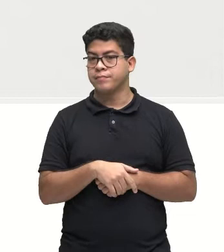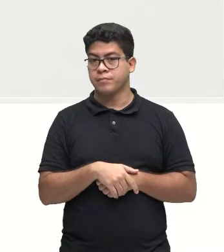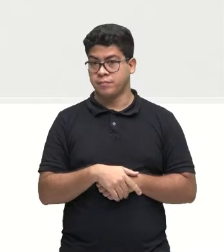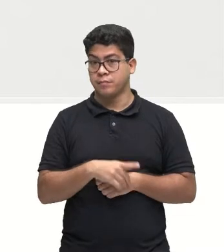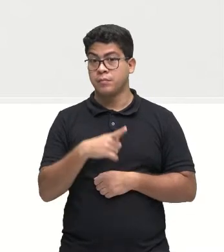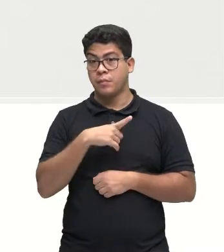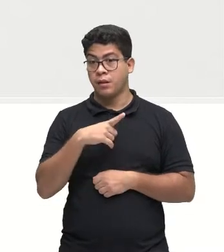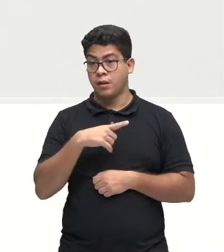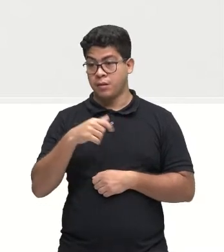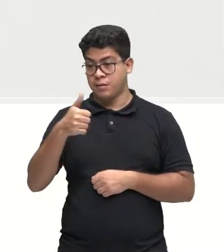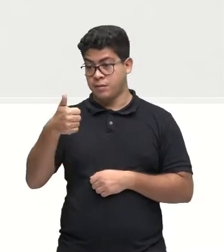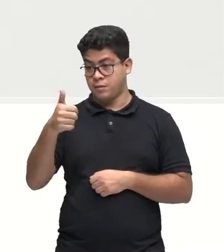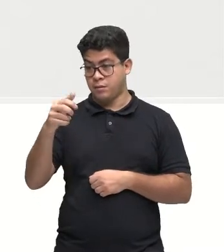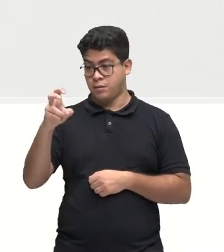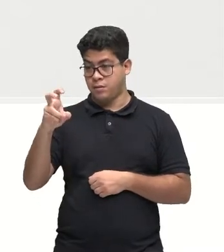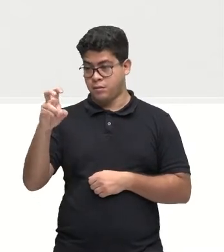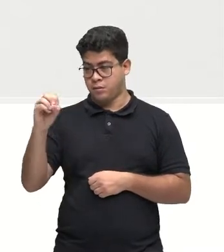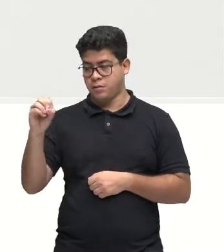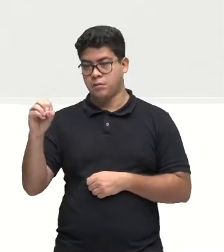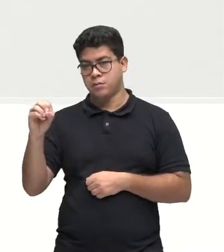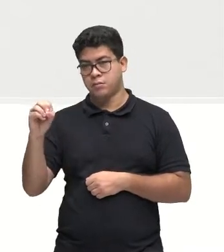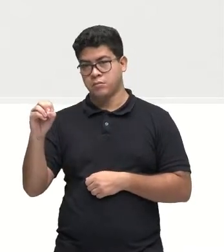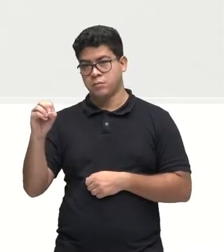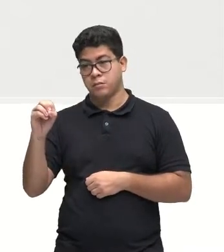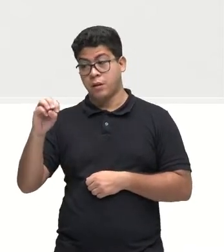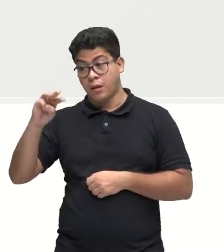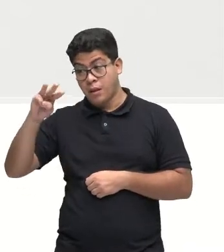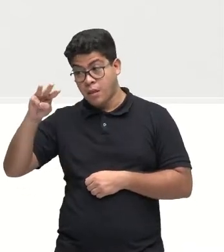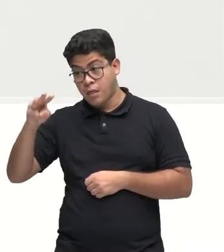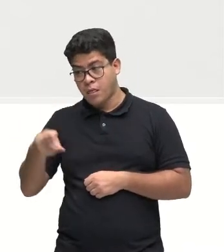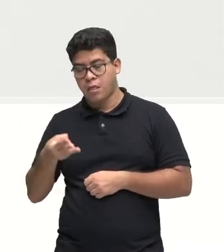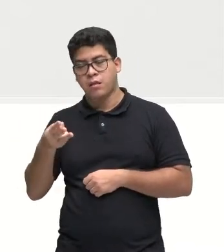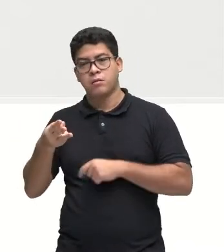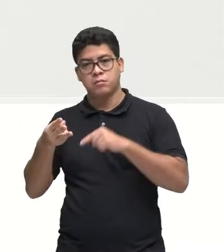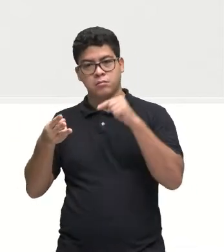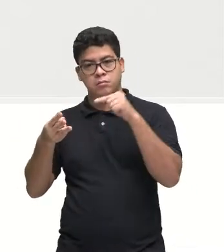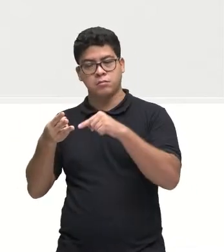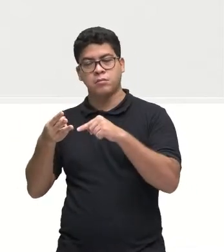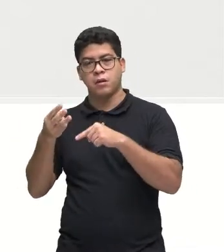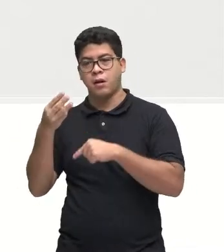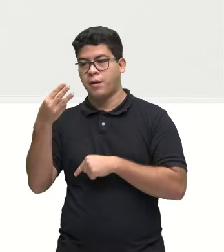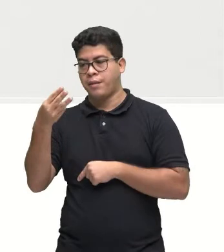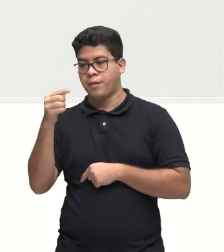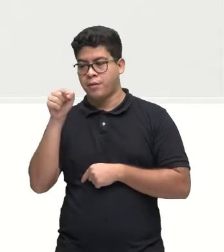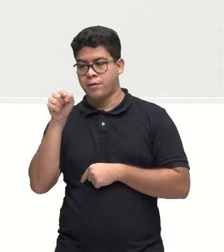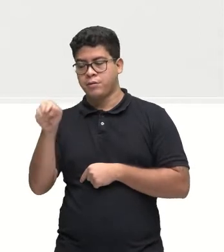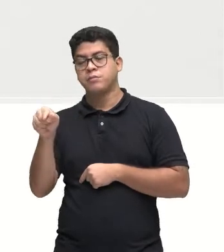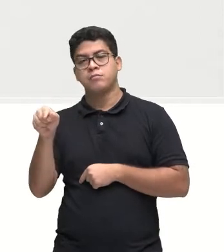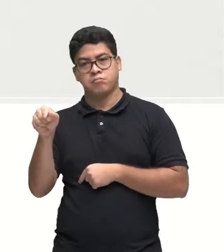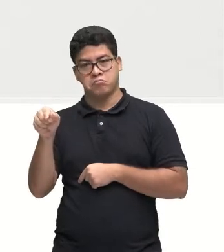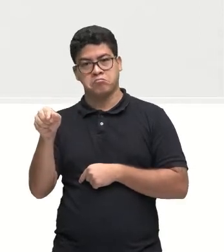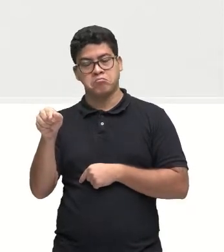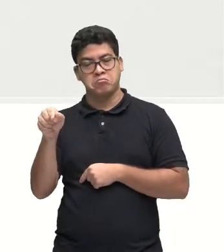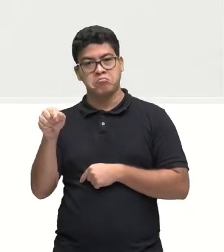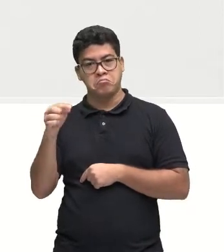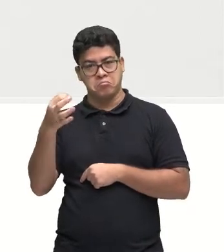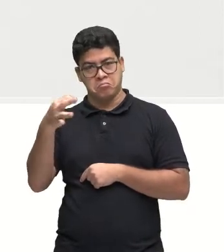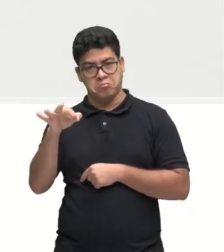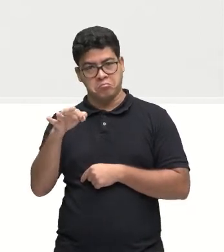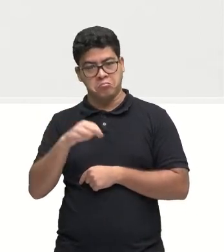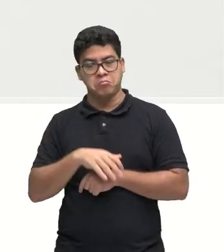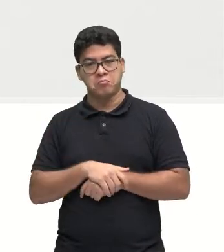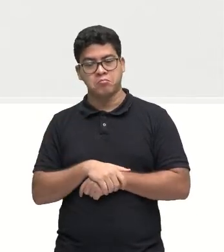150 clientes consomem 3.000 esfirras em 5 dias. Então, olha só, vamos anotar